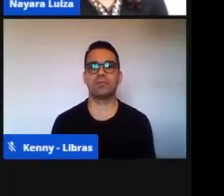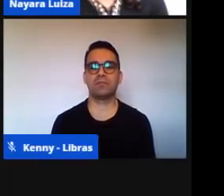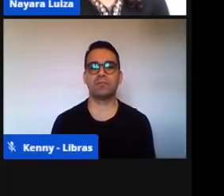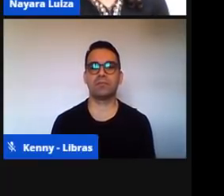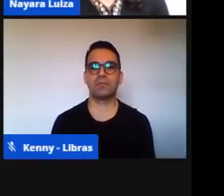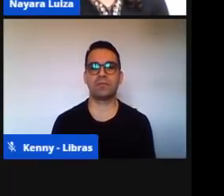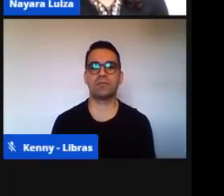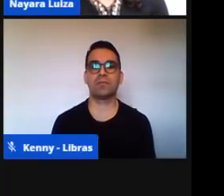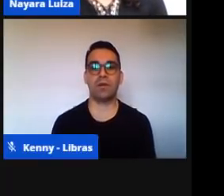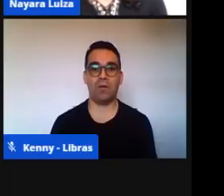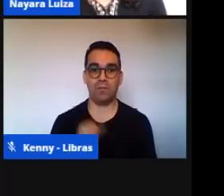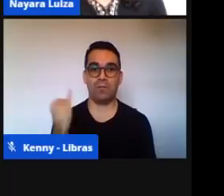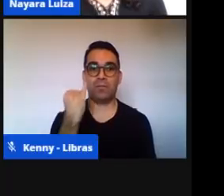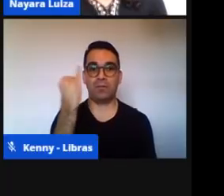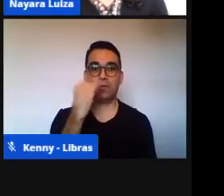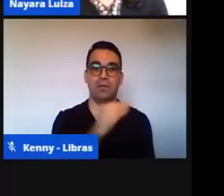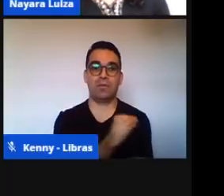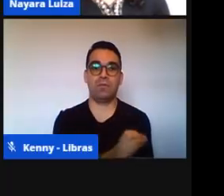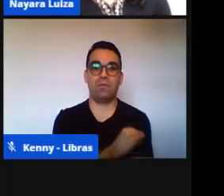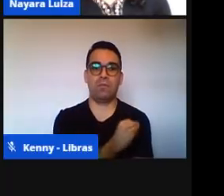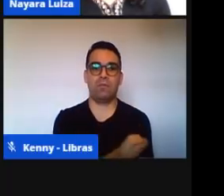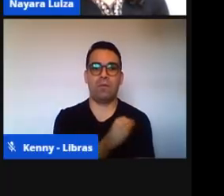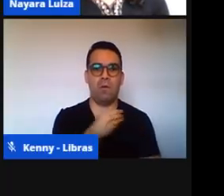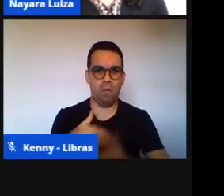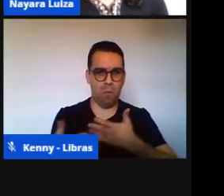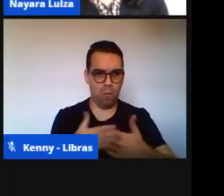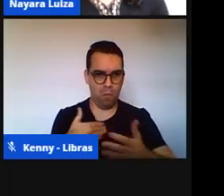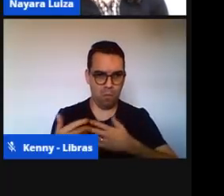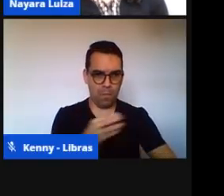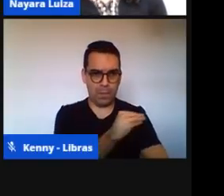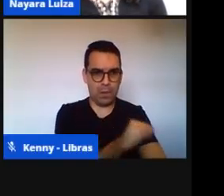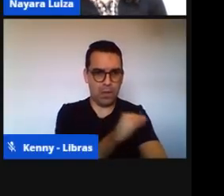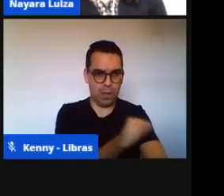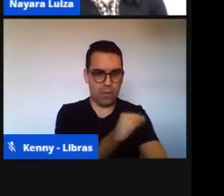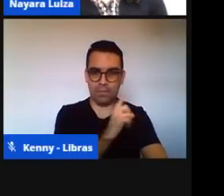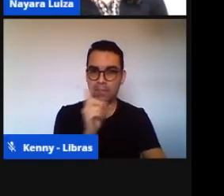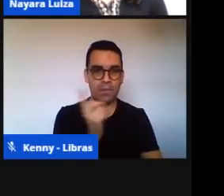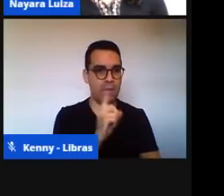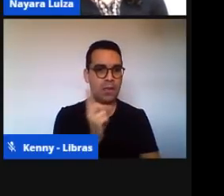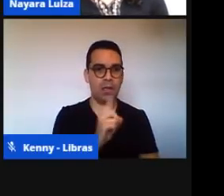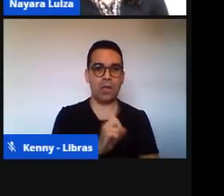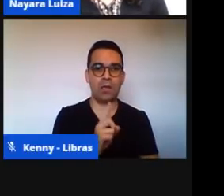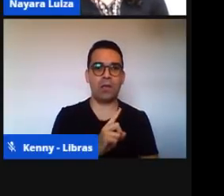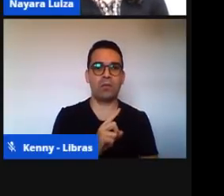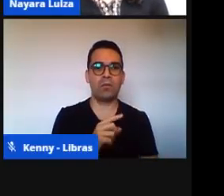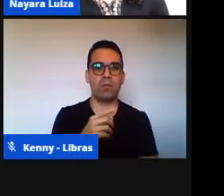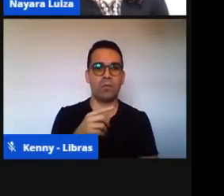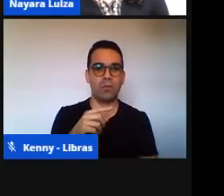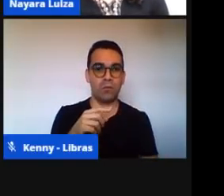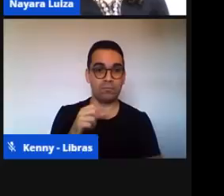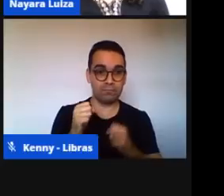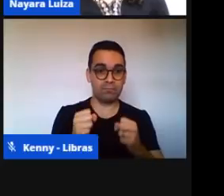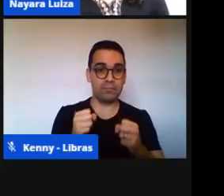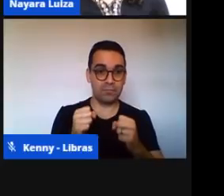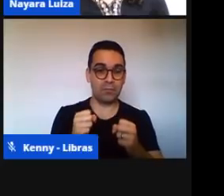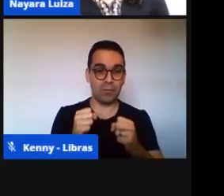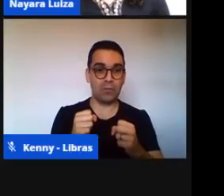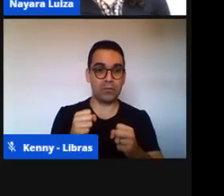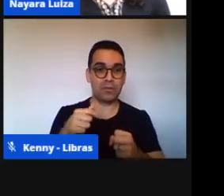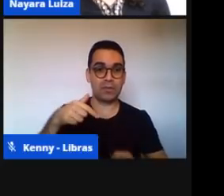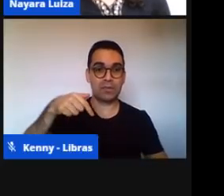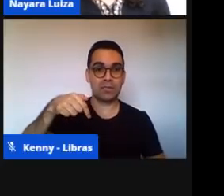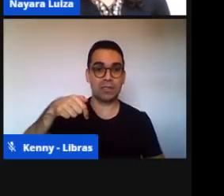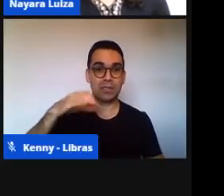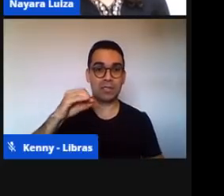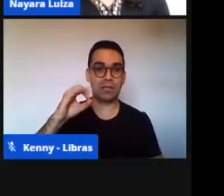para garantir a higienização, não pode ser outro tipo de álcool, o 46 ou 96, esses